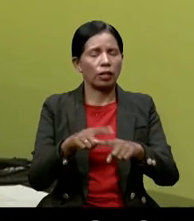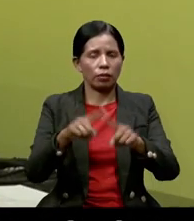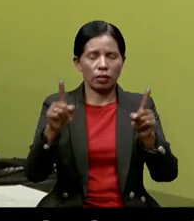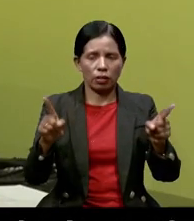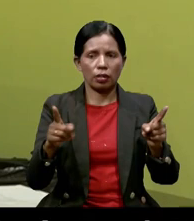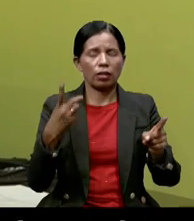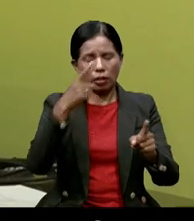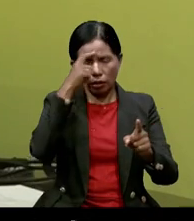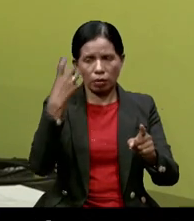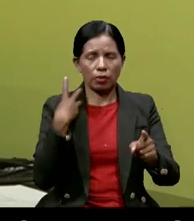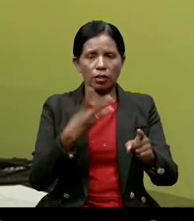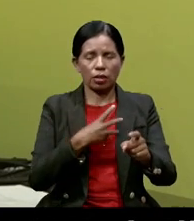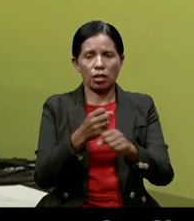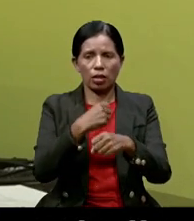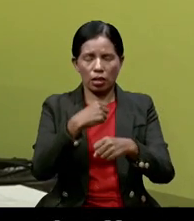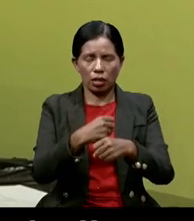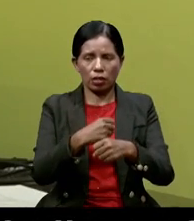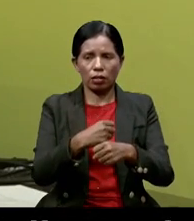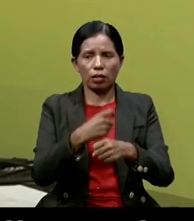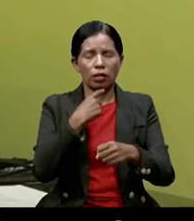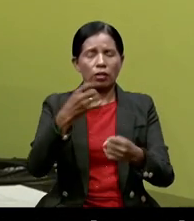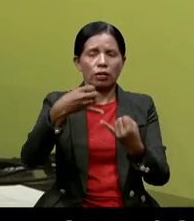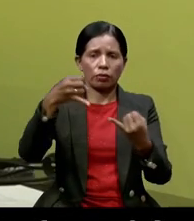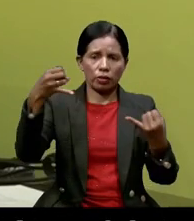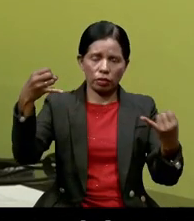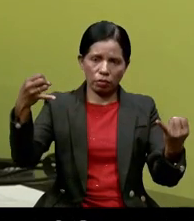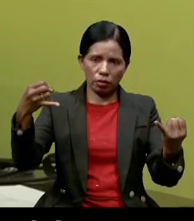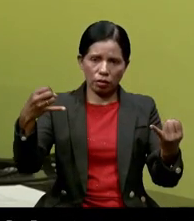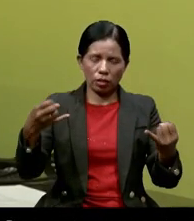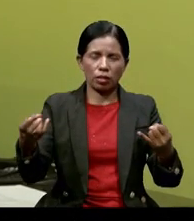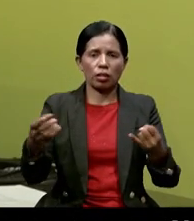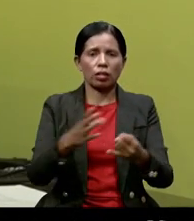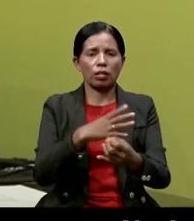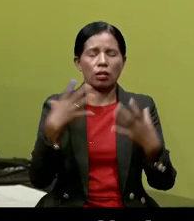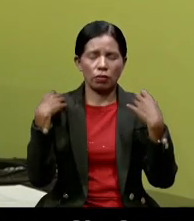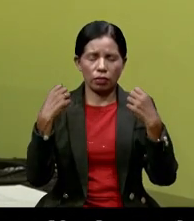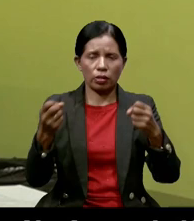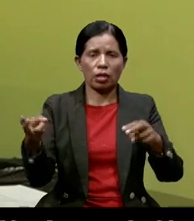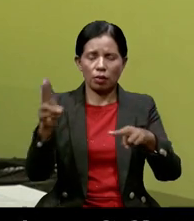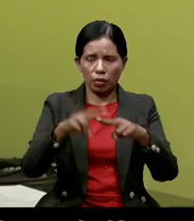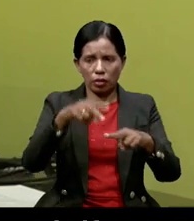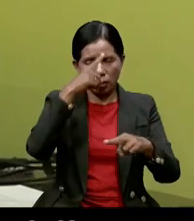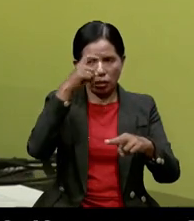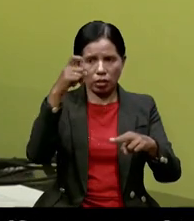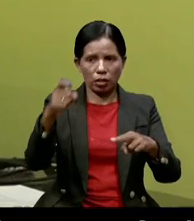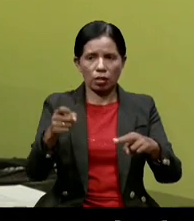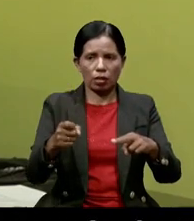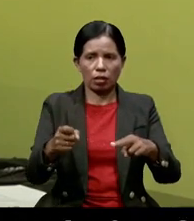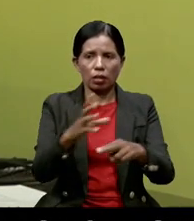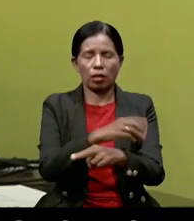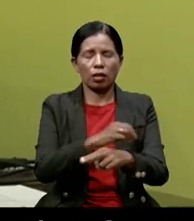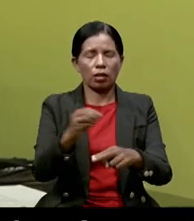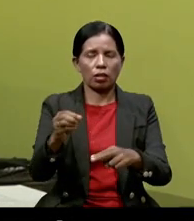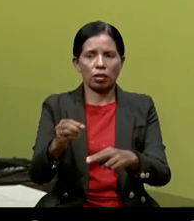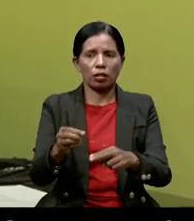lahanesan tambah ita halo melhoramento ida ne tambah ita ida ne fusir ne ita kapasidad aumenta proteção kapasidad aumenta tambah carga ne aumenta nahane